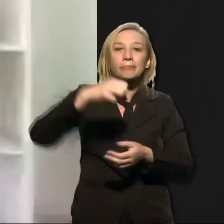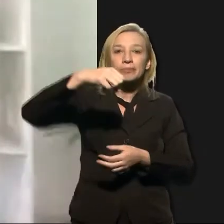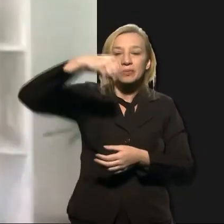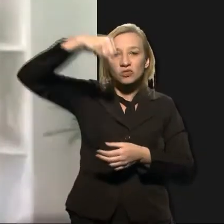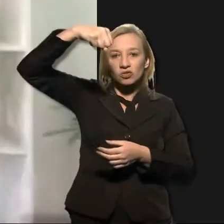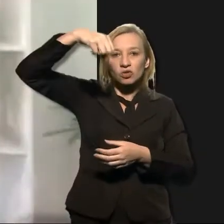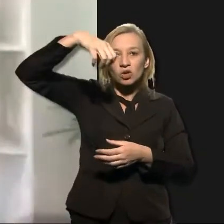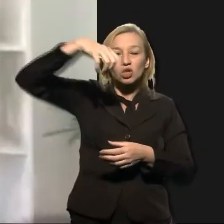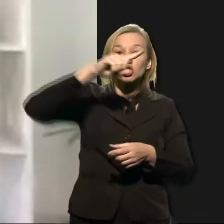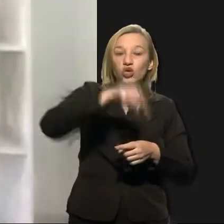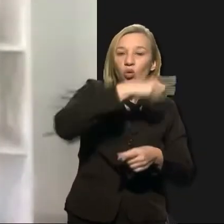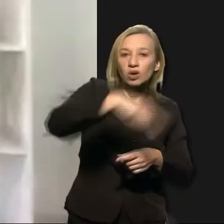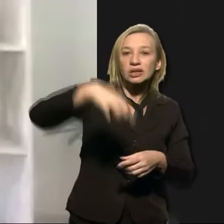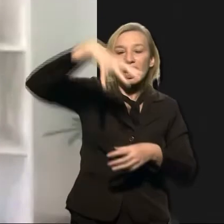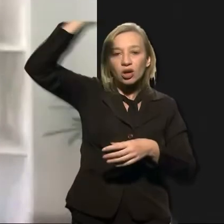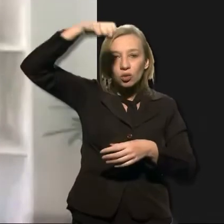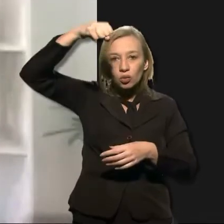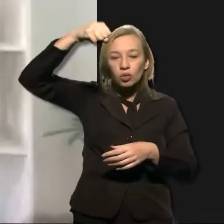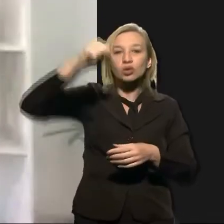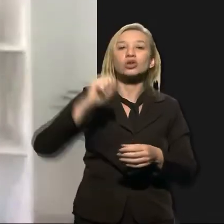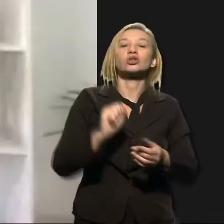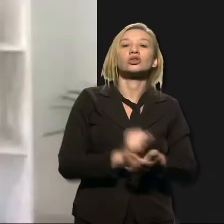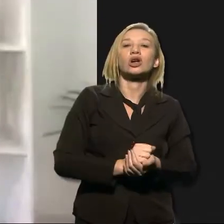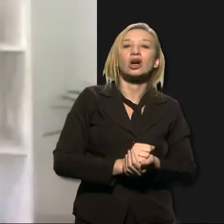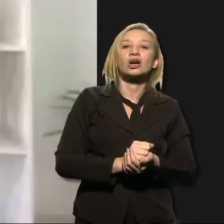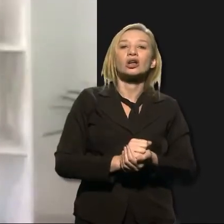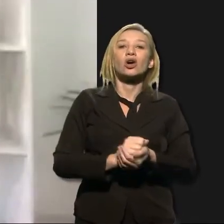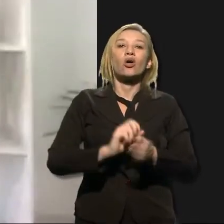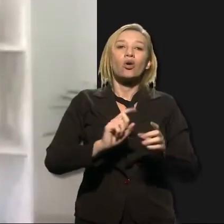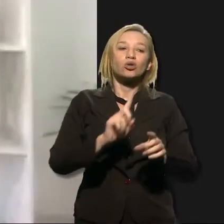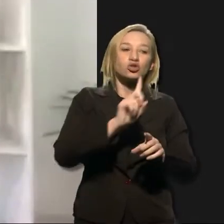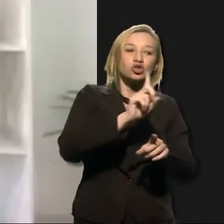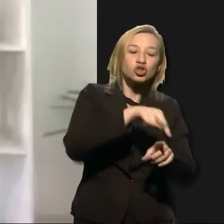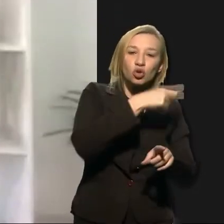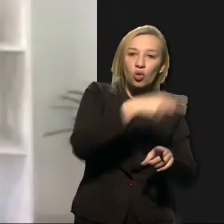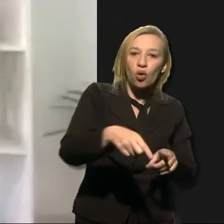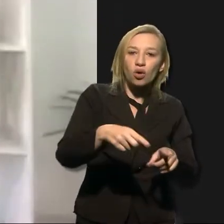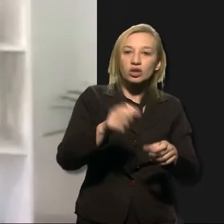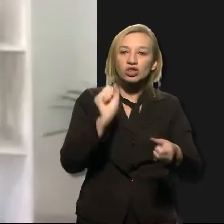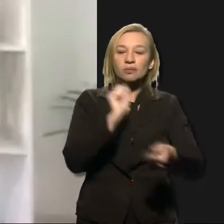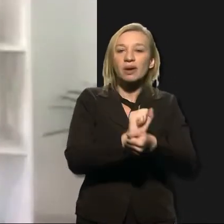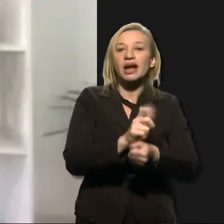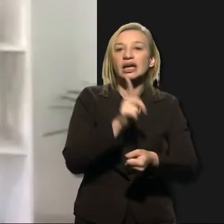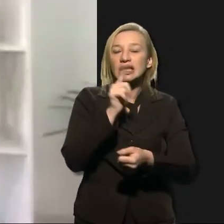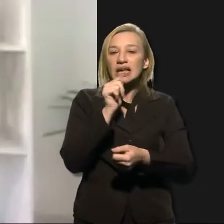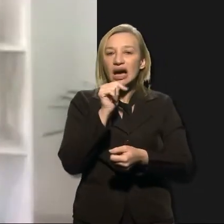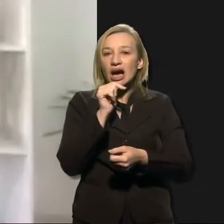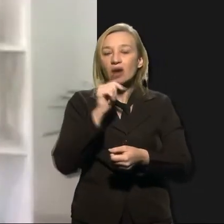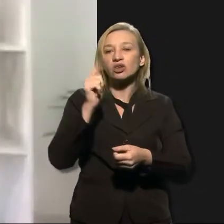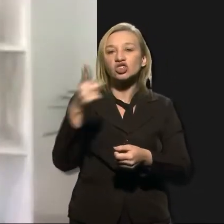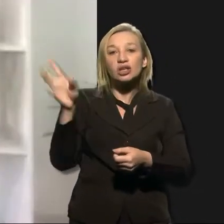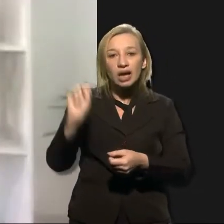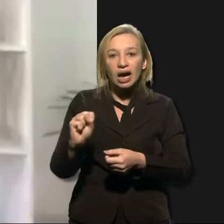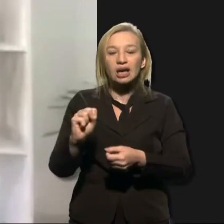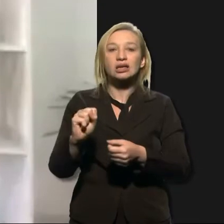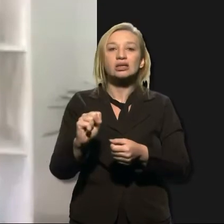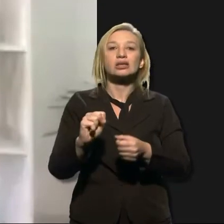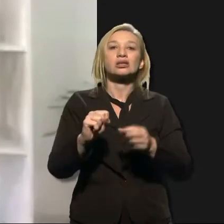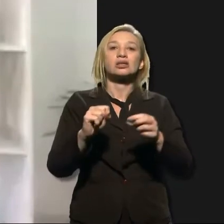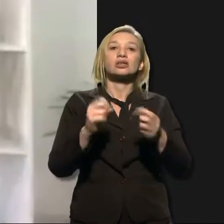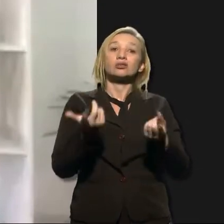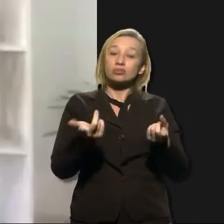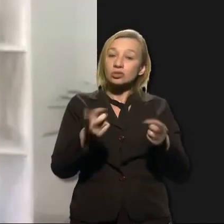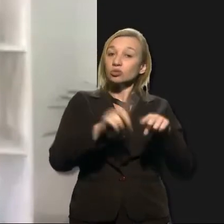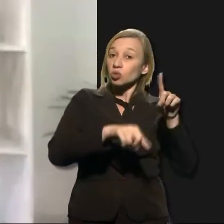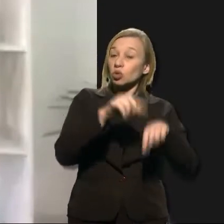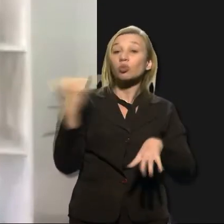a proibição de corte de energia elétrica, de corte de fornecimento, enfim, de água, de